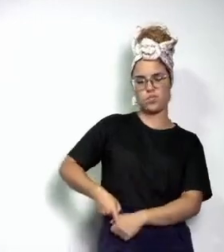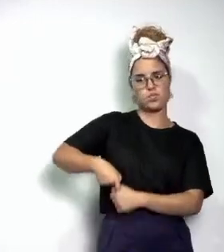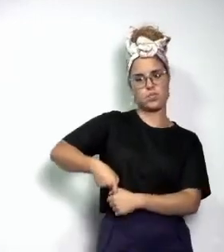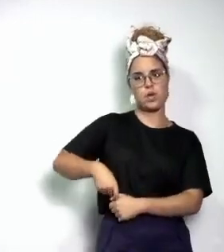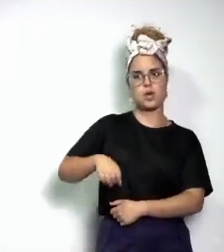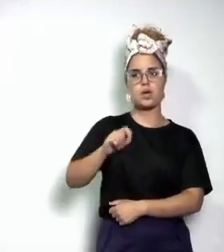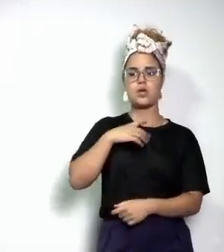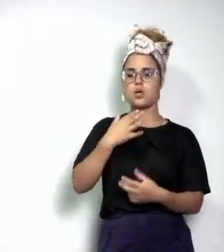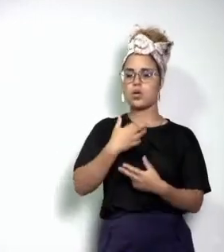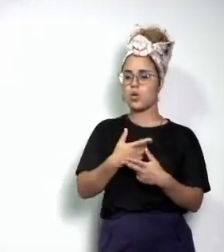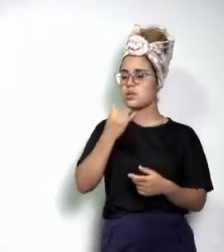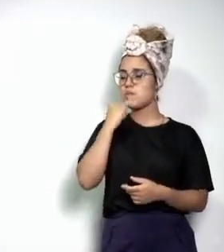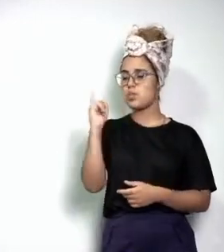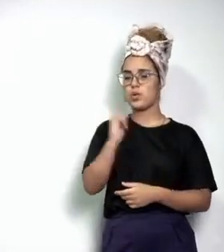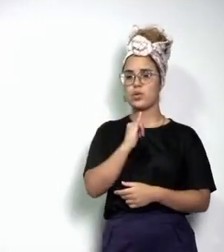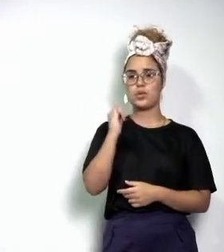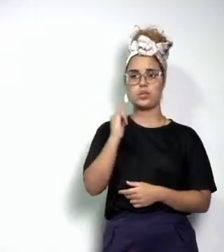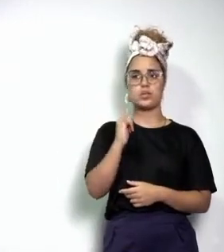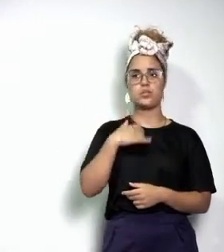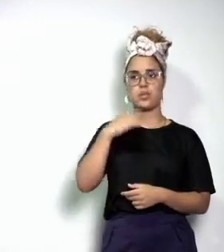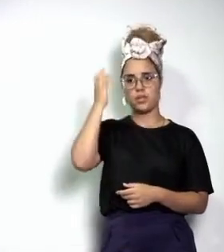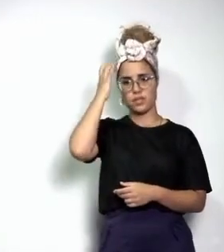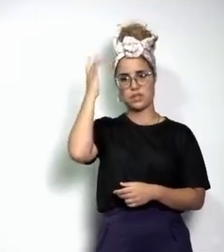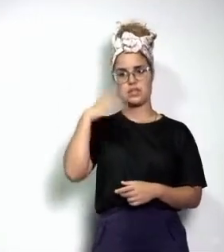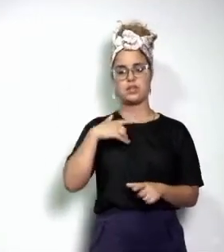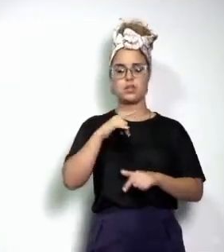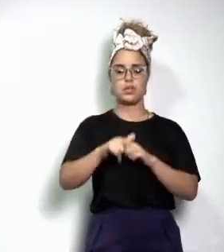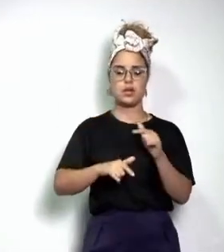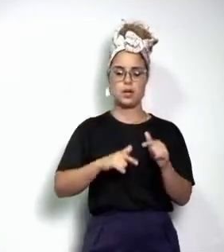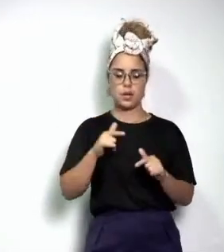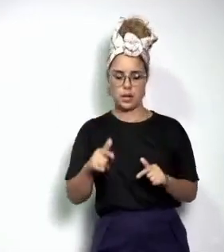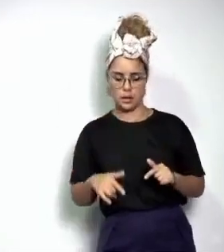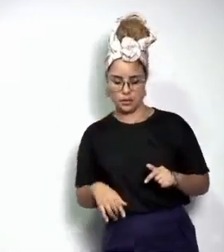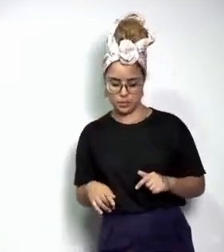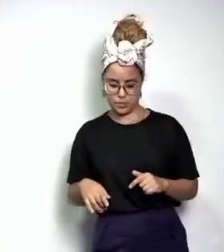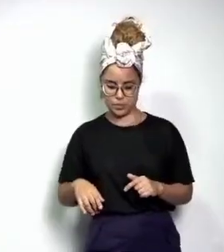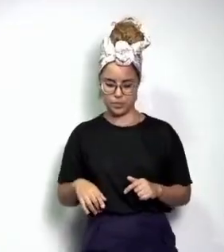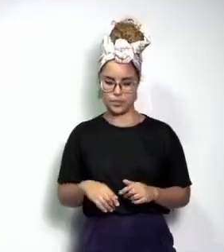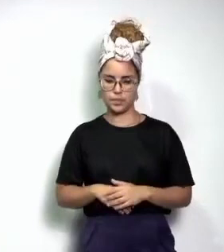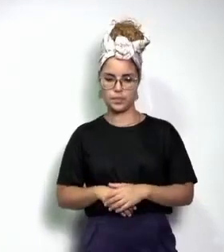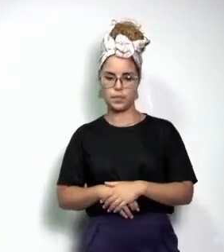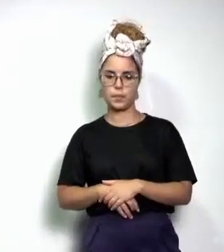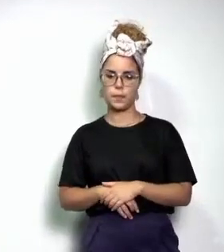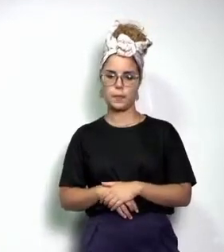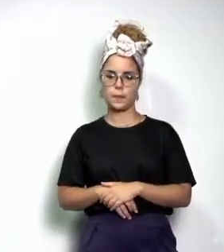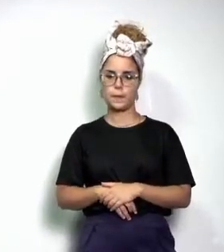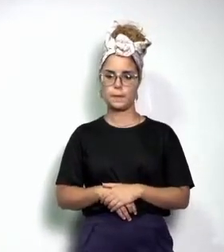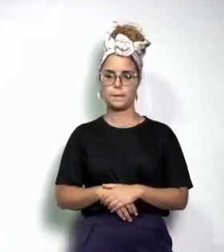coisa pendurada na gente para poder facilitar o trabalho e tudo mais.